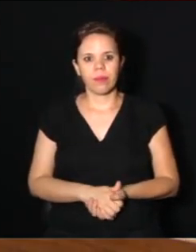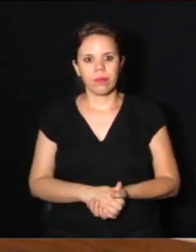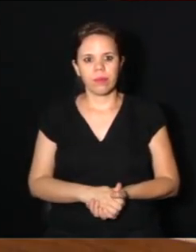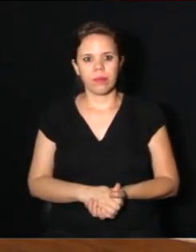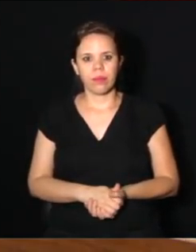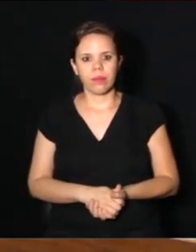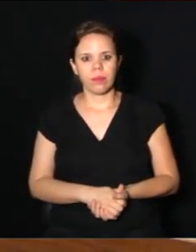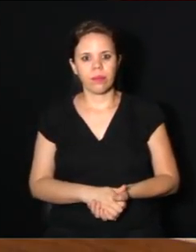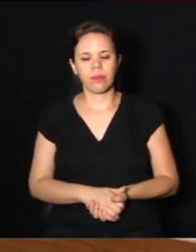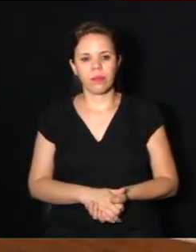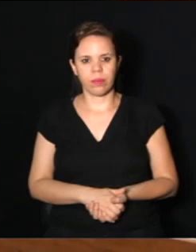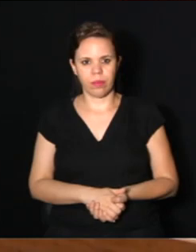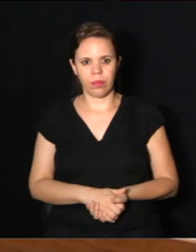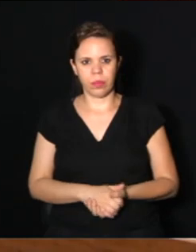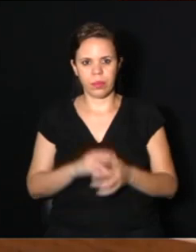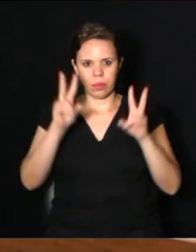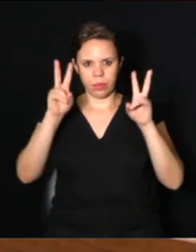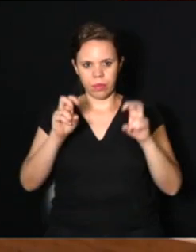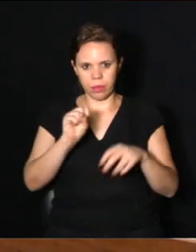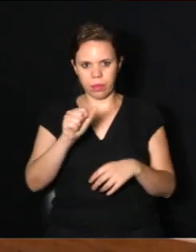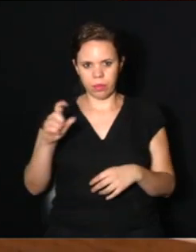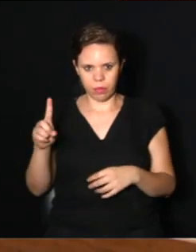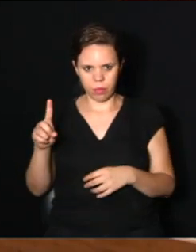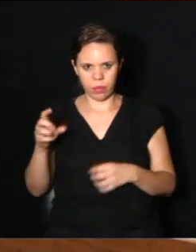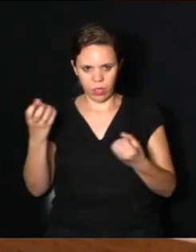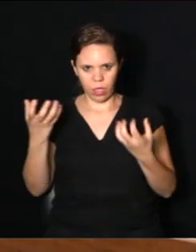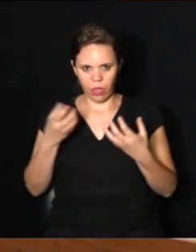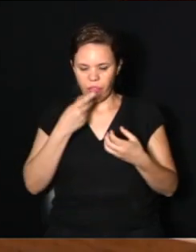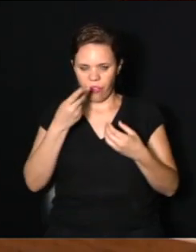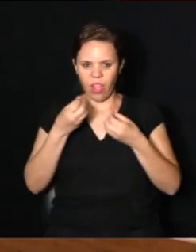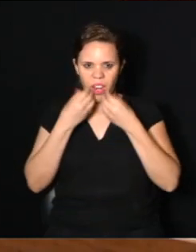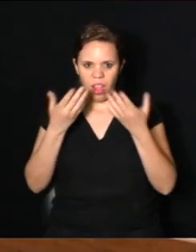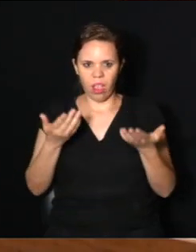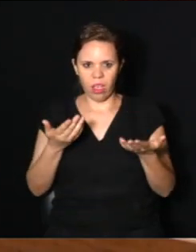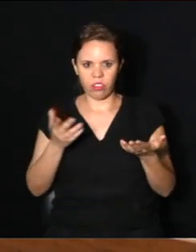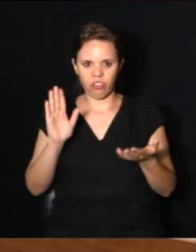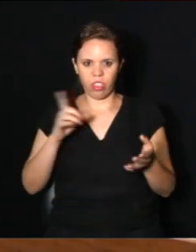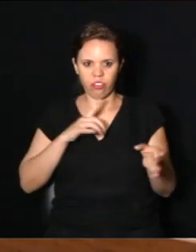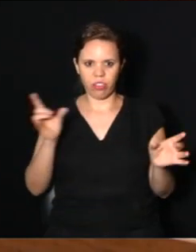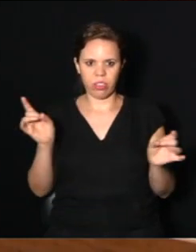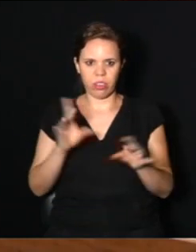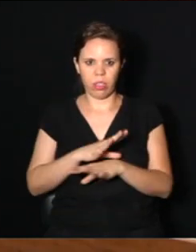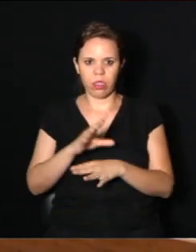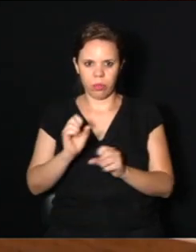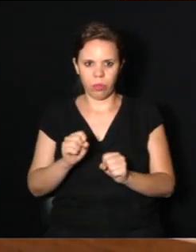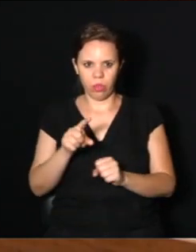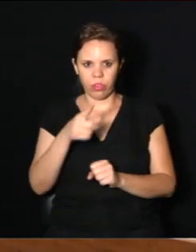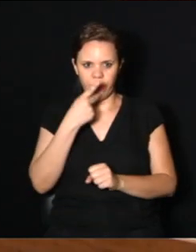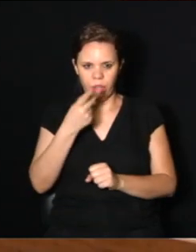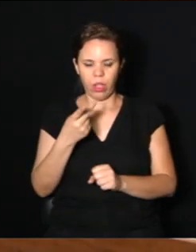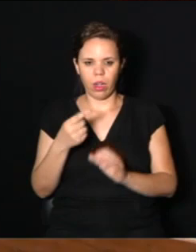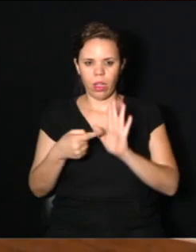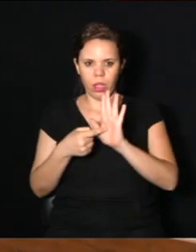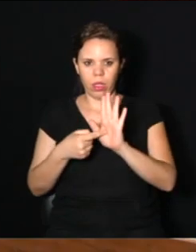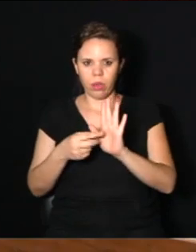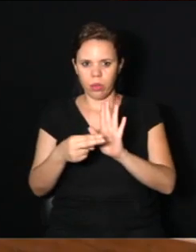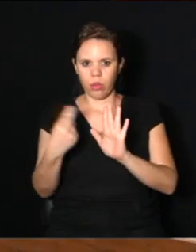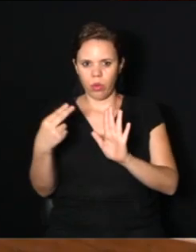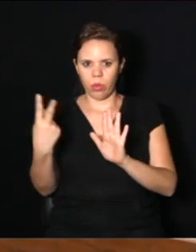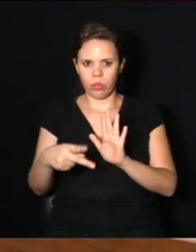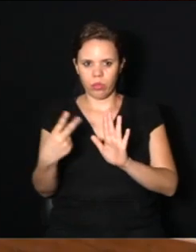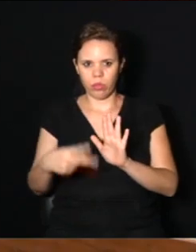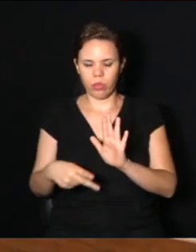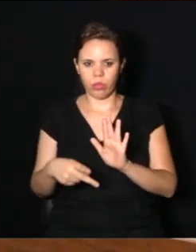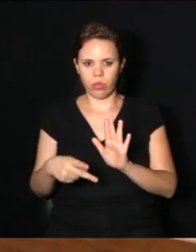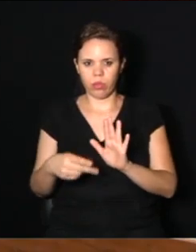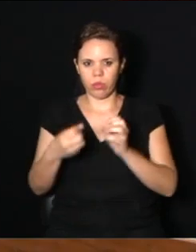Poderia, sobre essa questão do SAD? Tá bom, fica à vontade. Eu já tinha encerrado, mas a senhora, por favor, se apresenta e fala só do